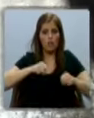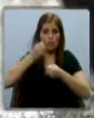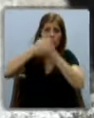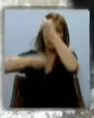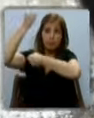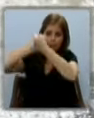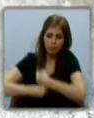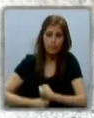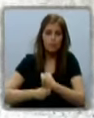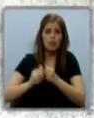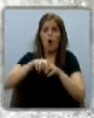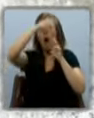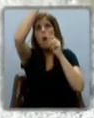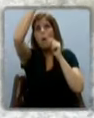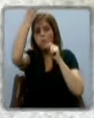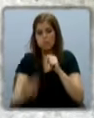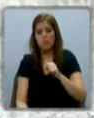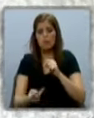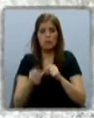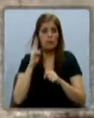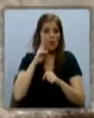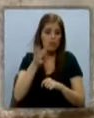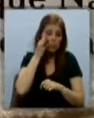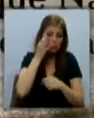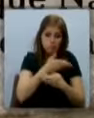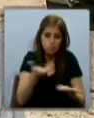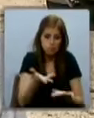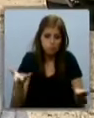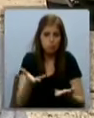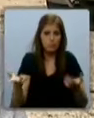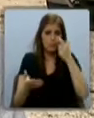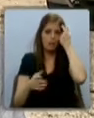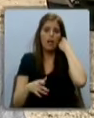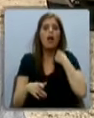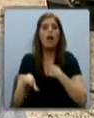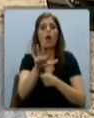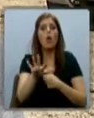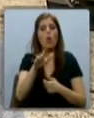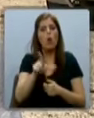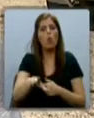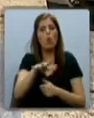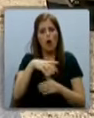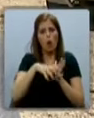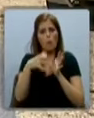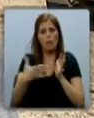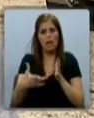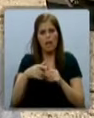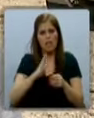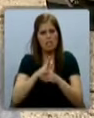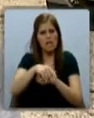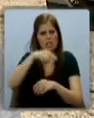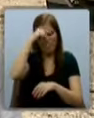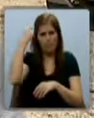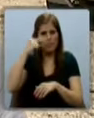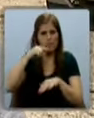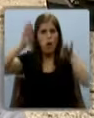Terá caído e não é visto desde então. É uma zona bastante complicada, de difícil acesso, muito íngreme, muito encaixada no